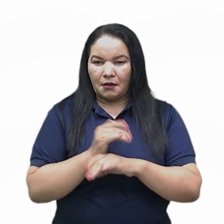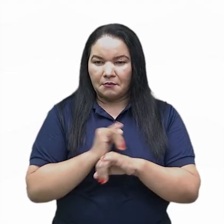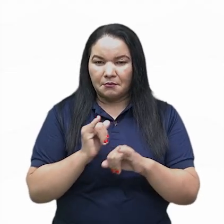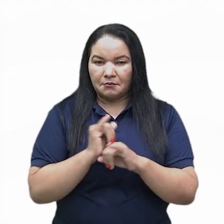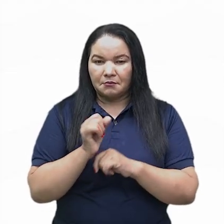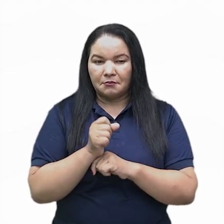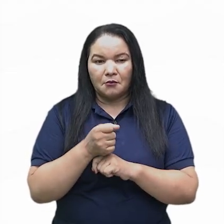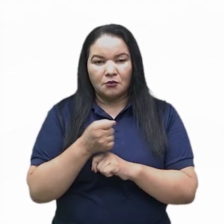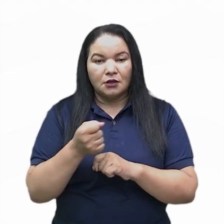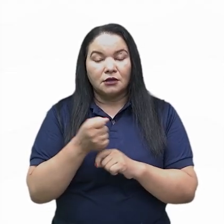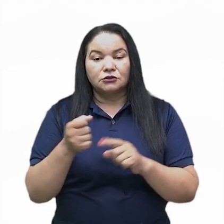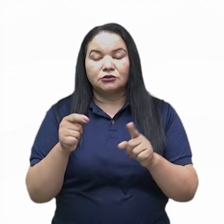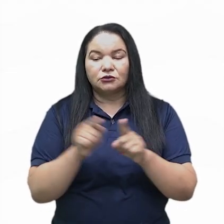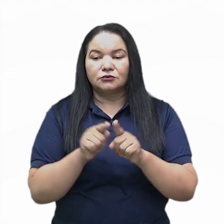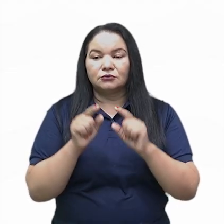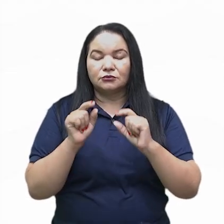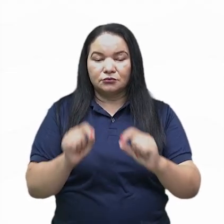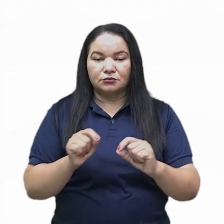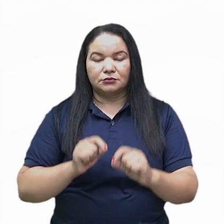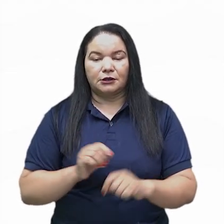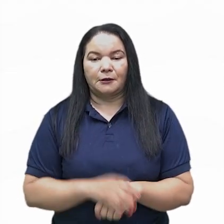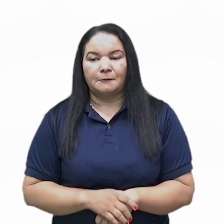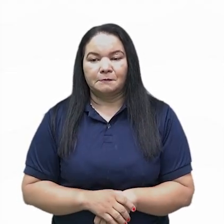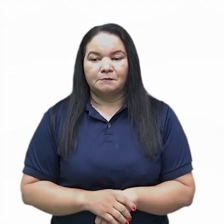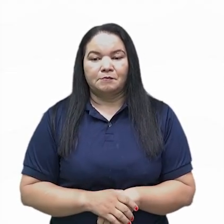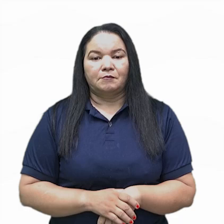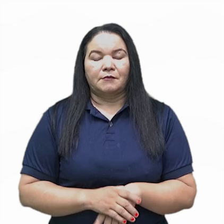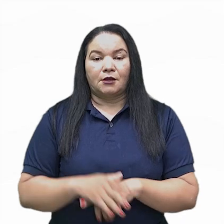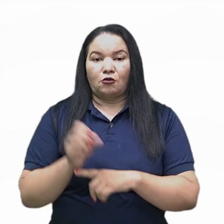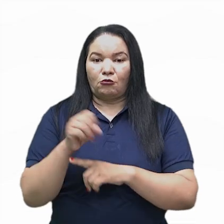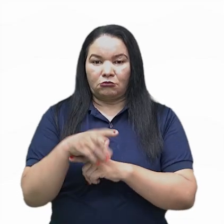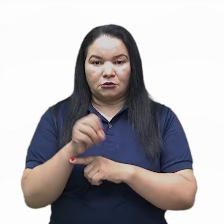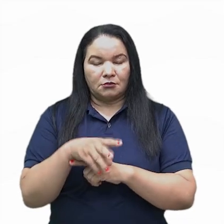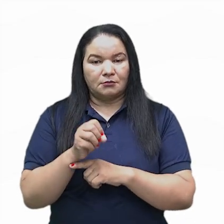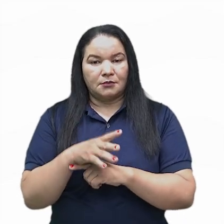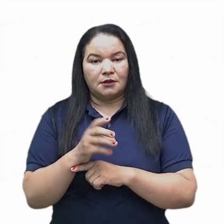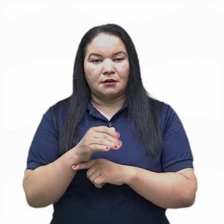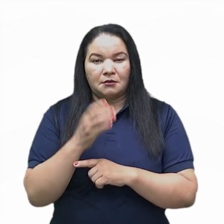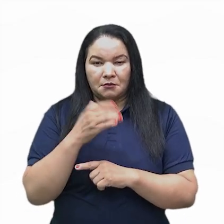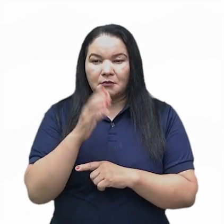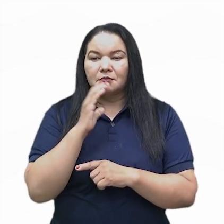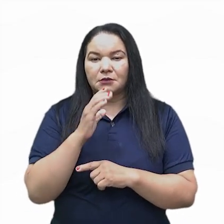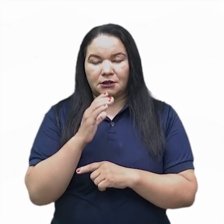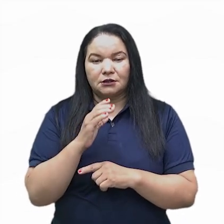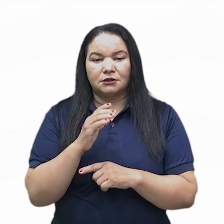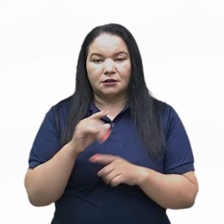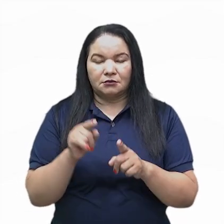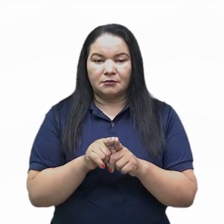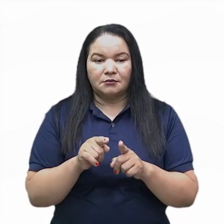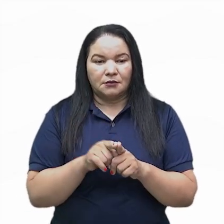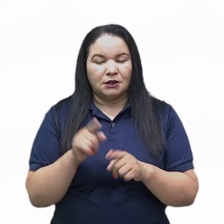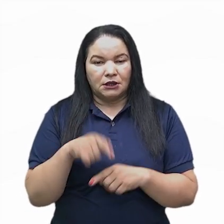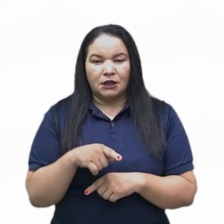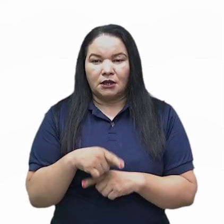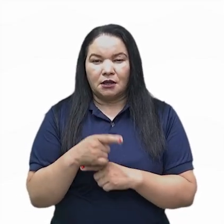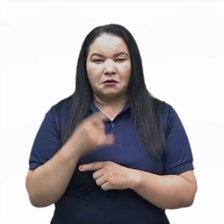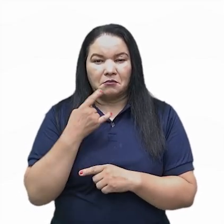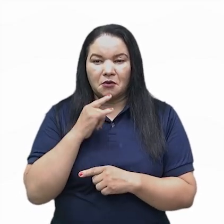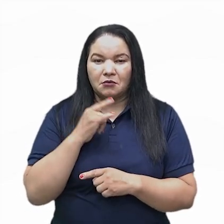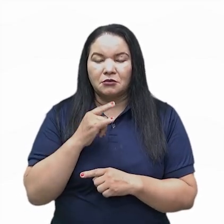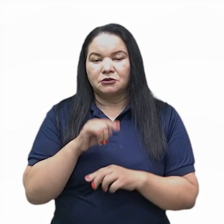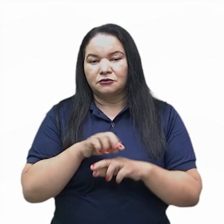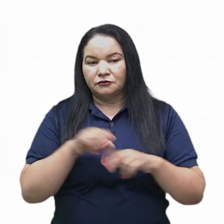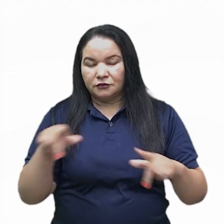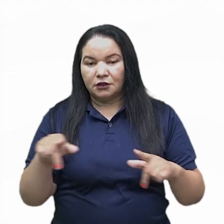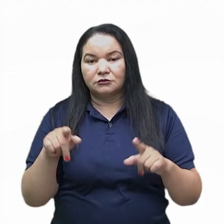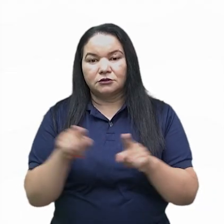reportagens ultimamente de contaminação de bebidas alcoólicas por metanol, né? E pessoas morreram, no